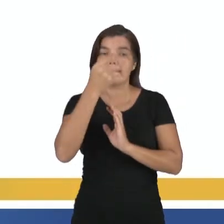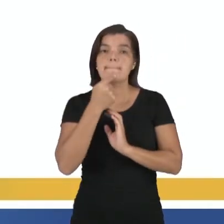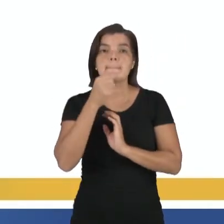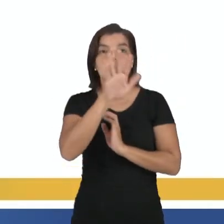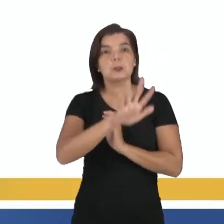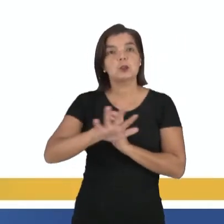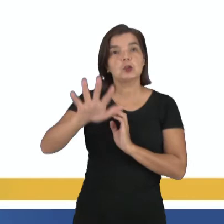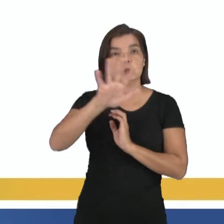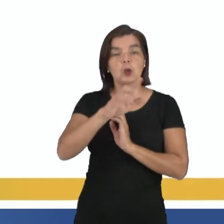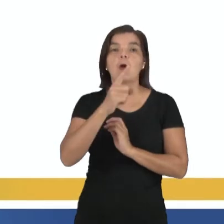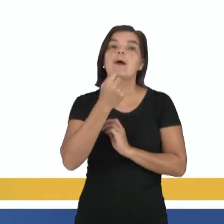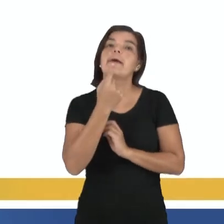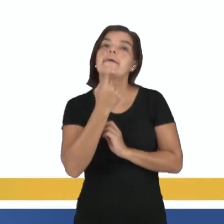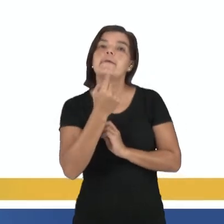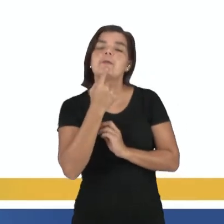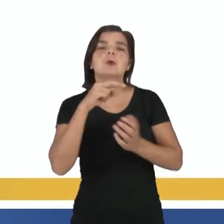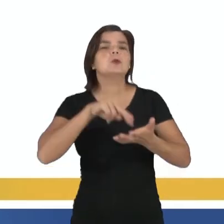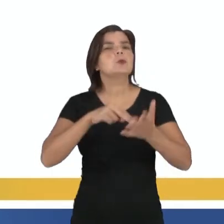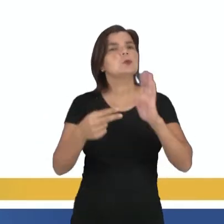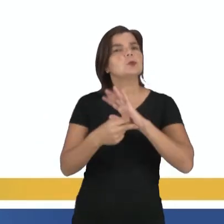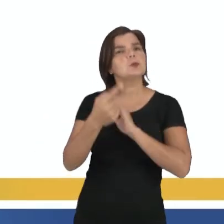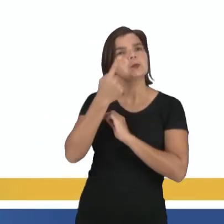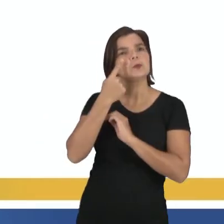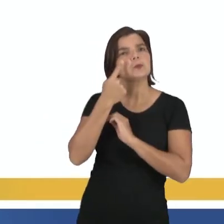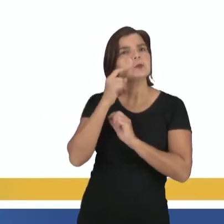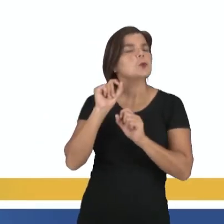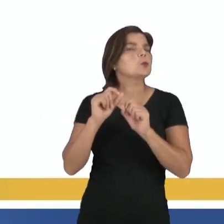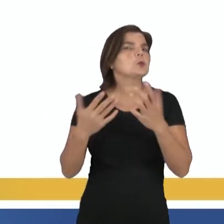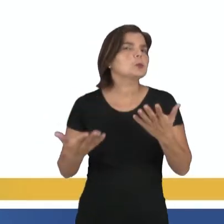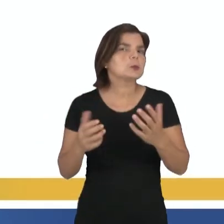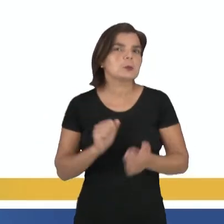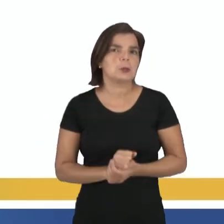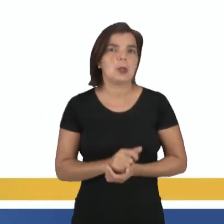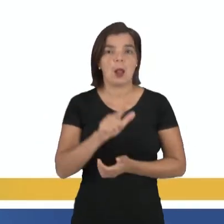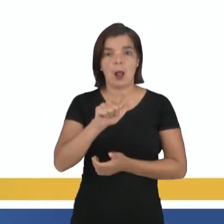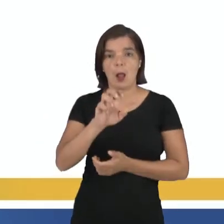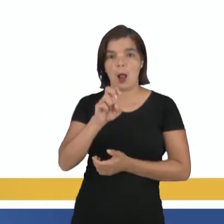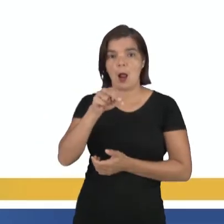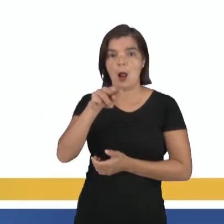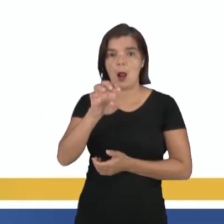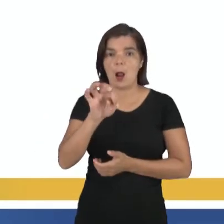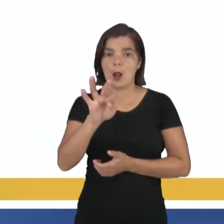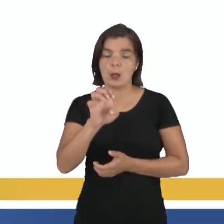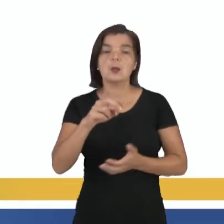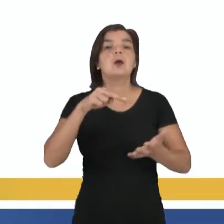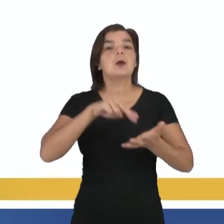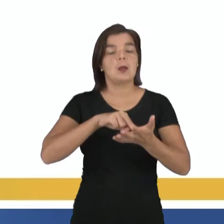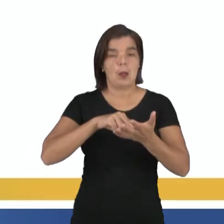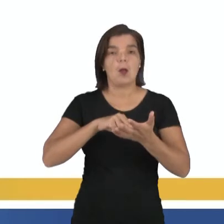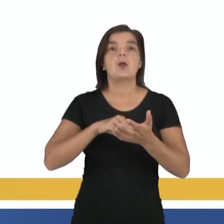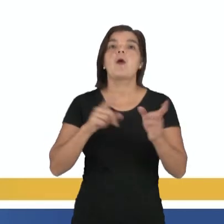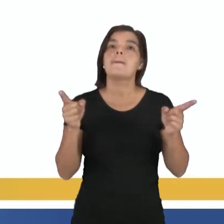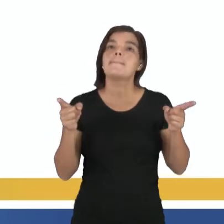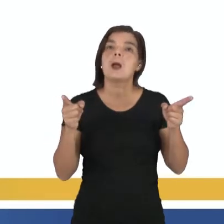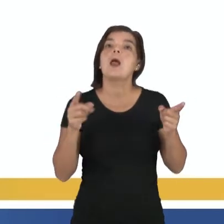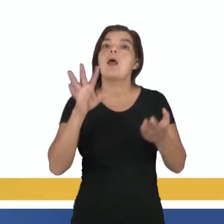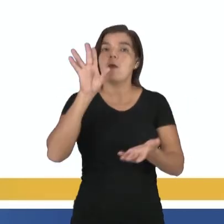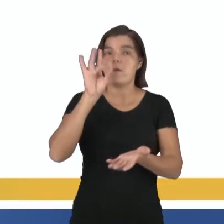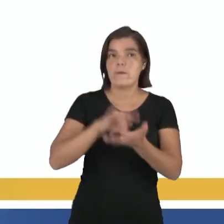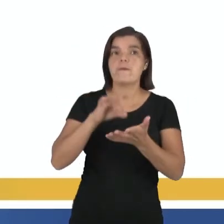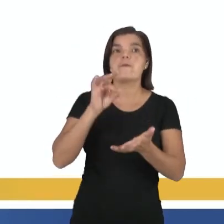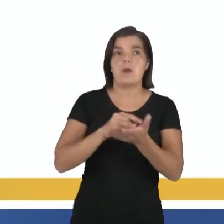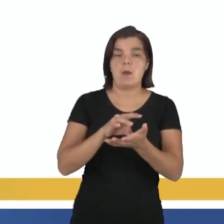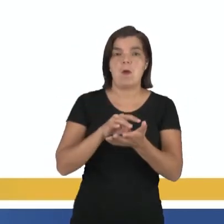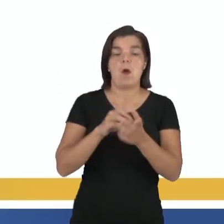gerada representa a setinha vermelha. E o que a gente verifica nesse tipo de lente aí? Ela é real, invertida e menor. Quer dizer o quê? Ela está